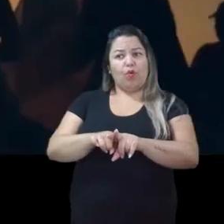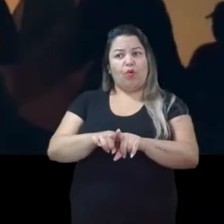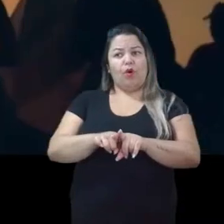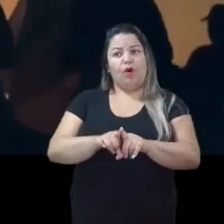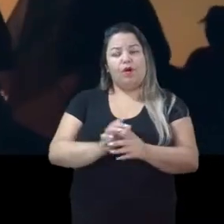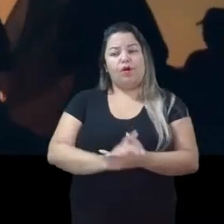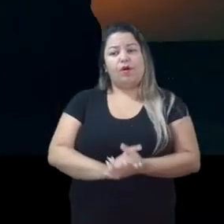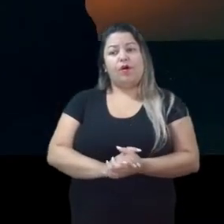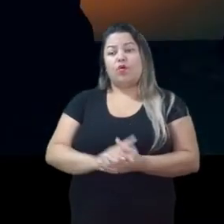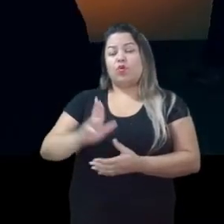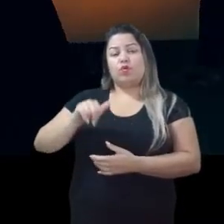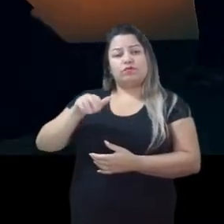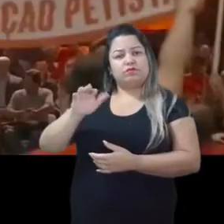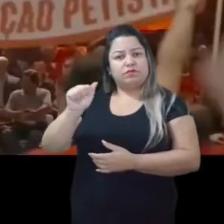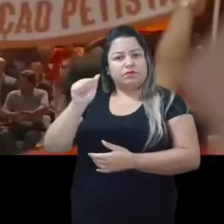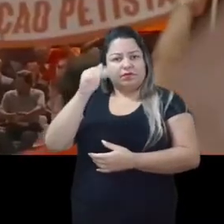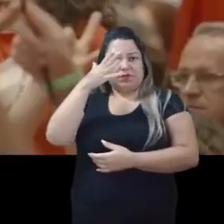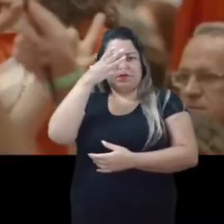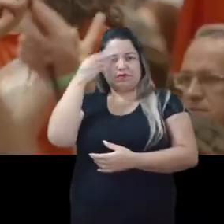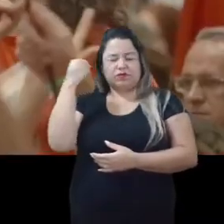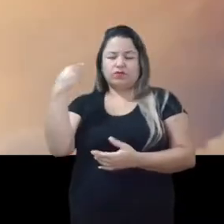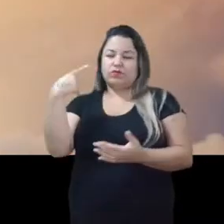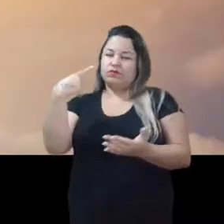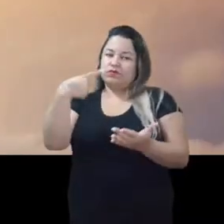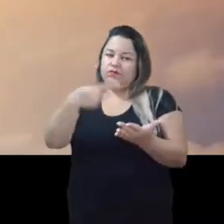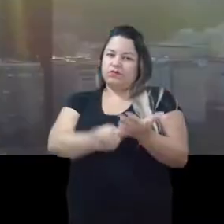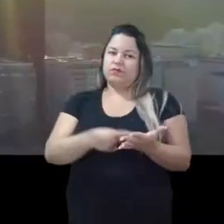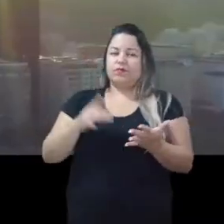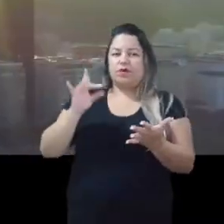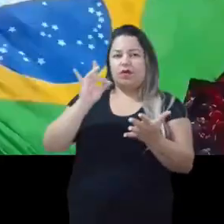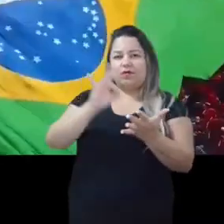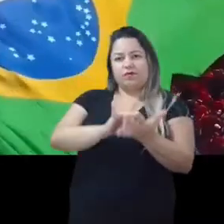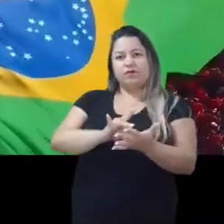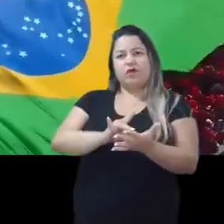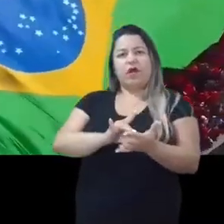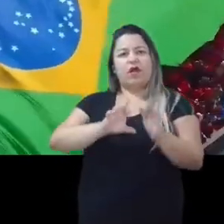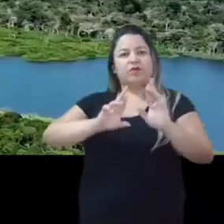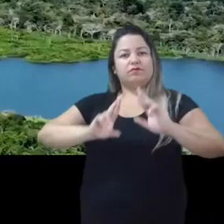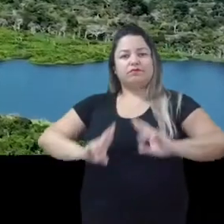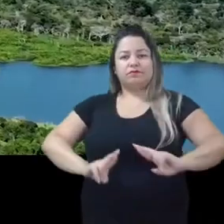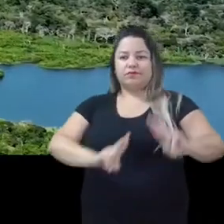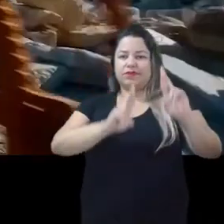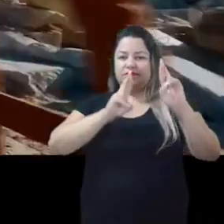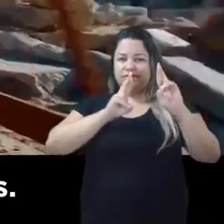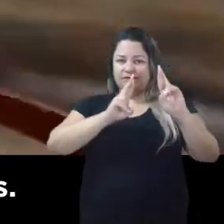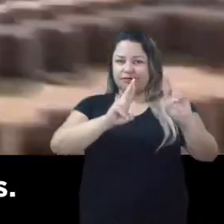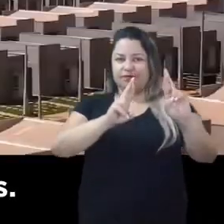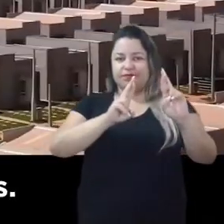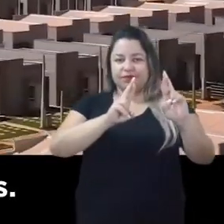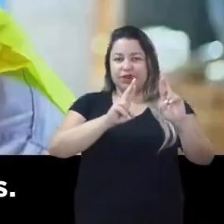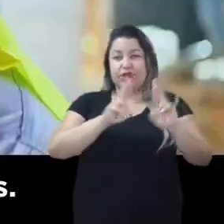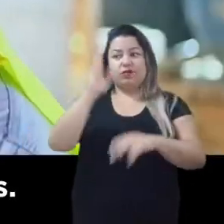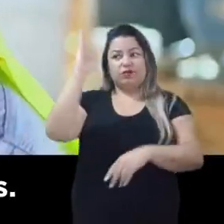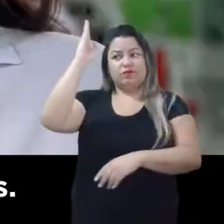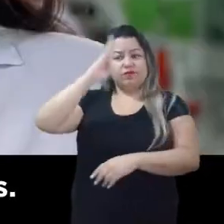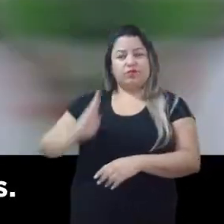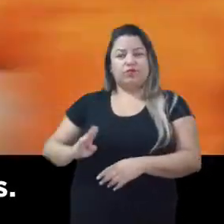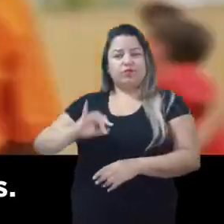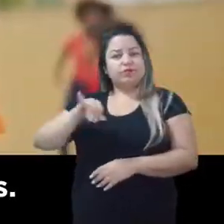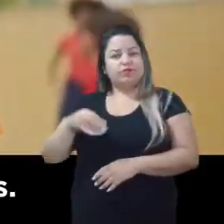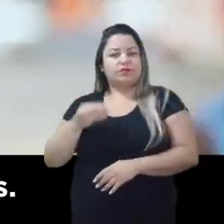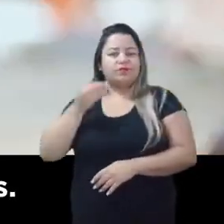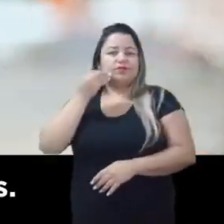Nunca esquecendo o nosso compromisso com a verdade e com a esperança. De um Brasil com oportunidade